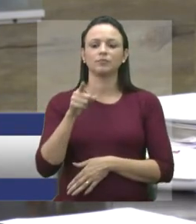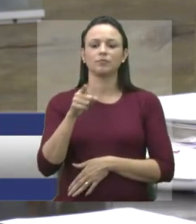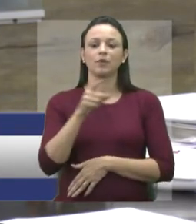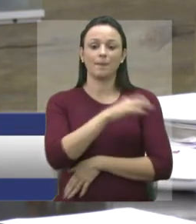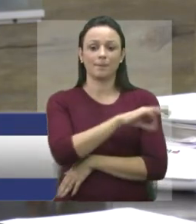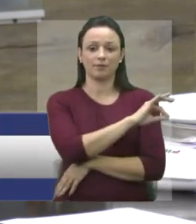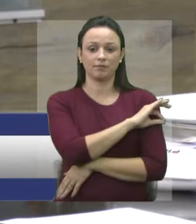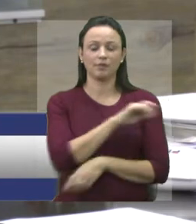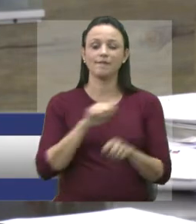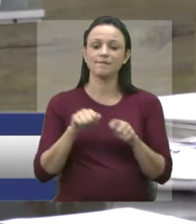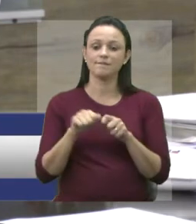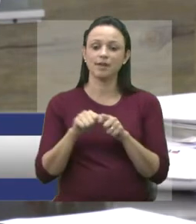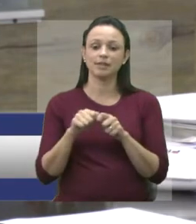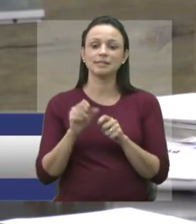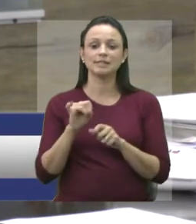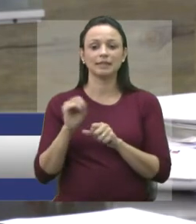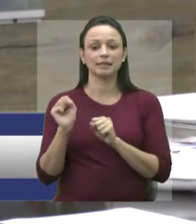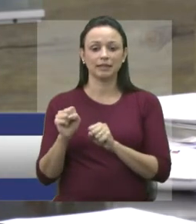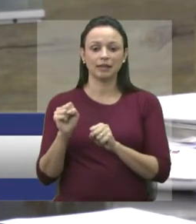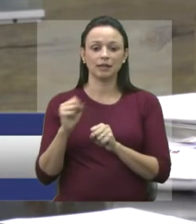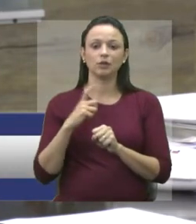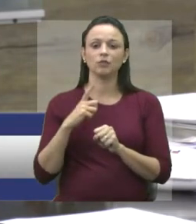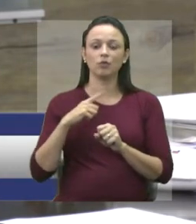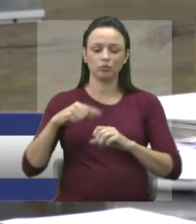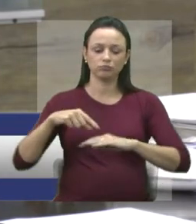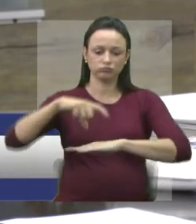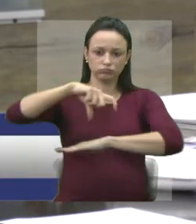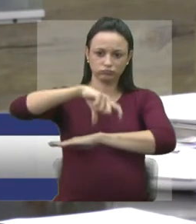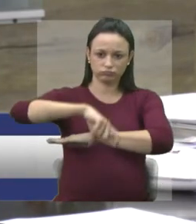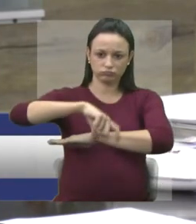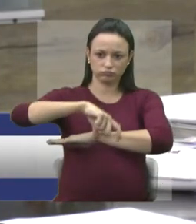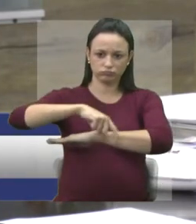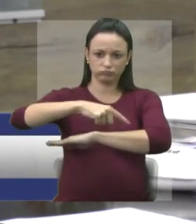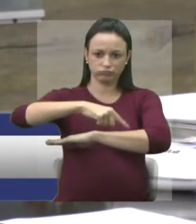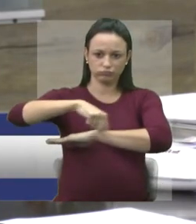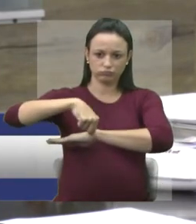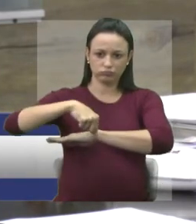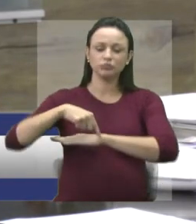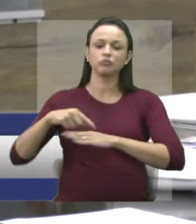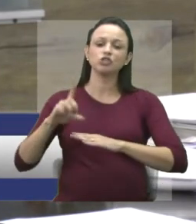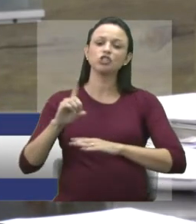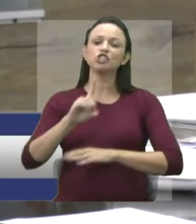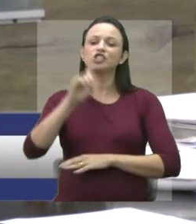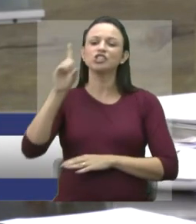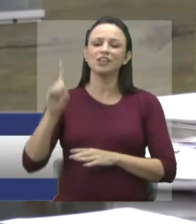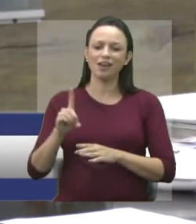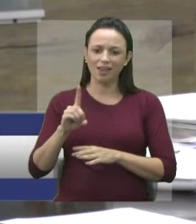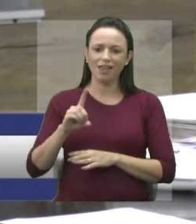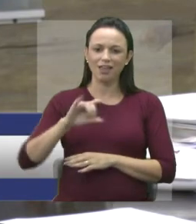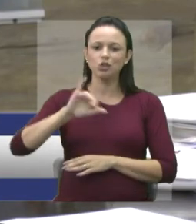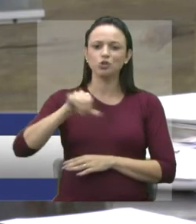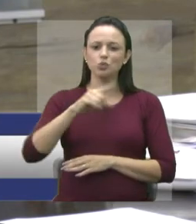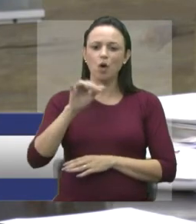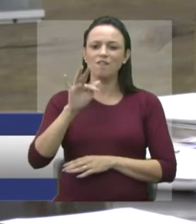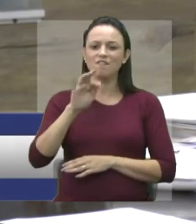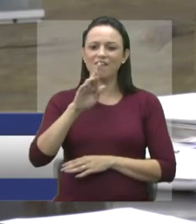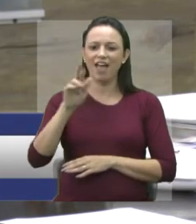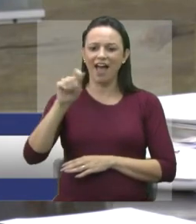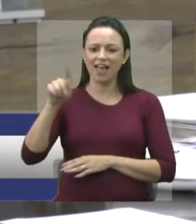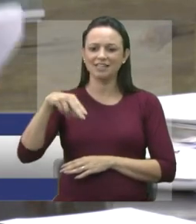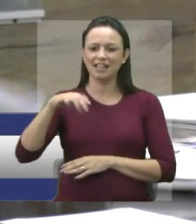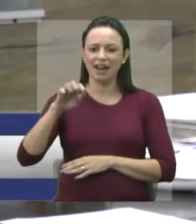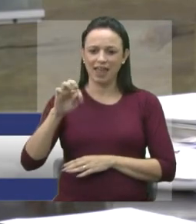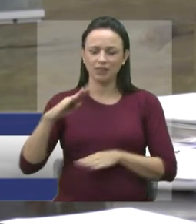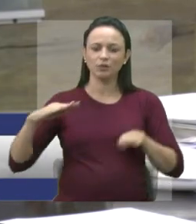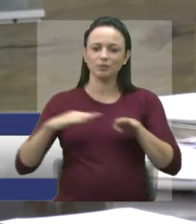a possibilidade de implantar uma boca de lobo na margem direita da Avenida João Ferraz Neto, no cruzamento com a rua